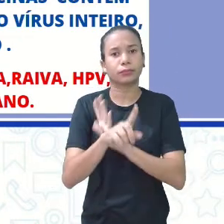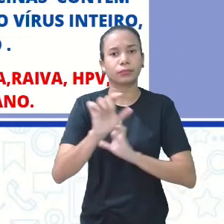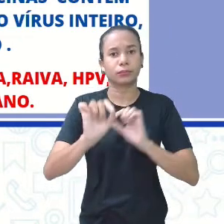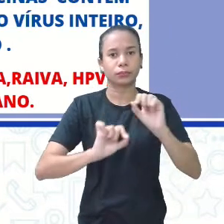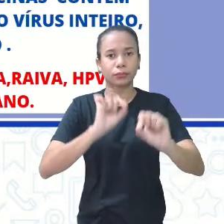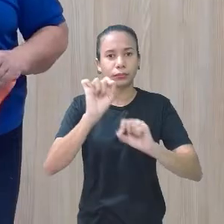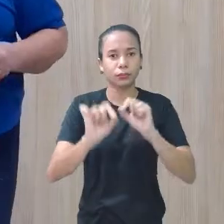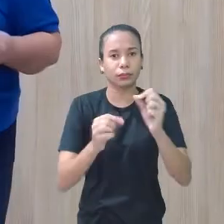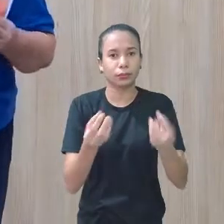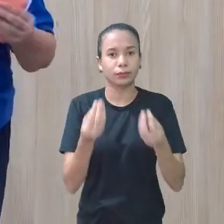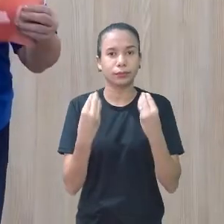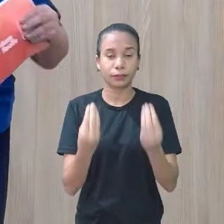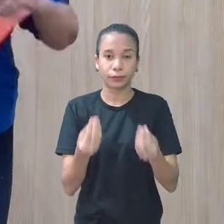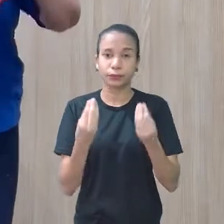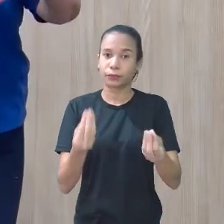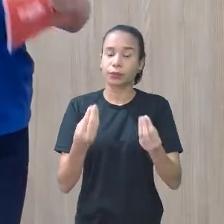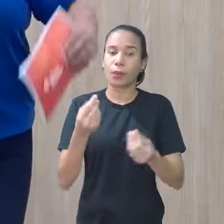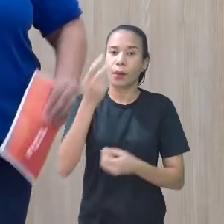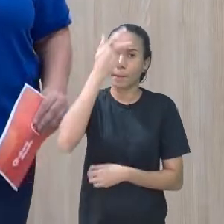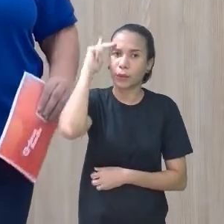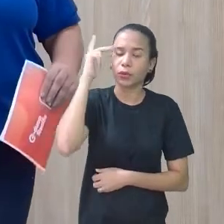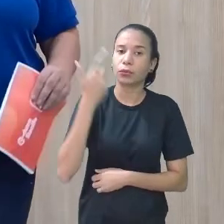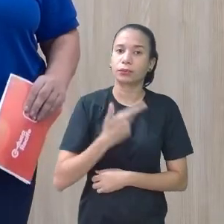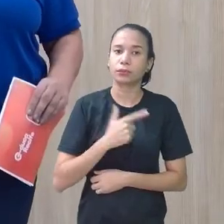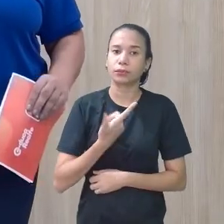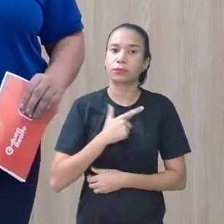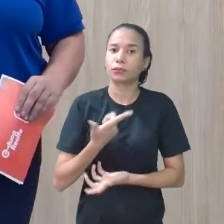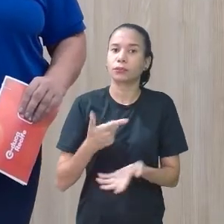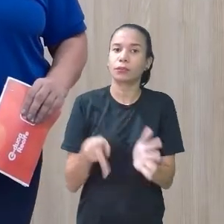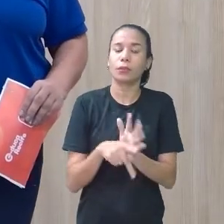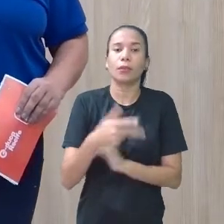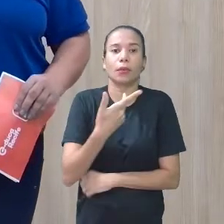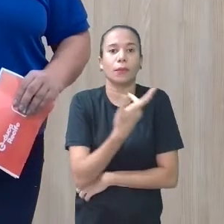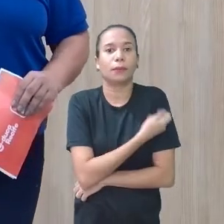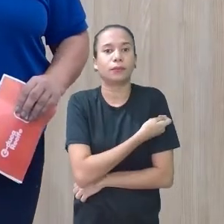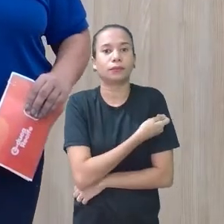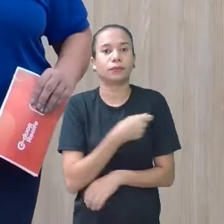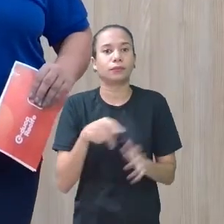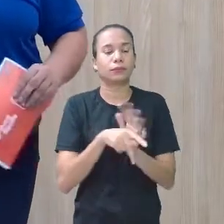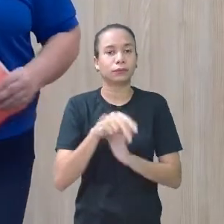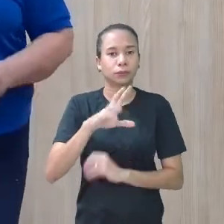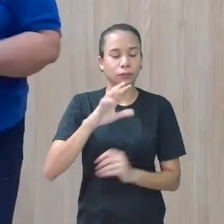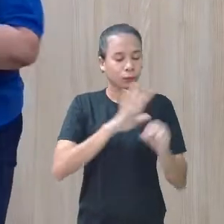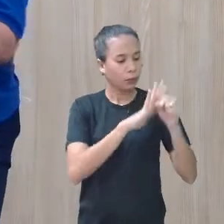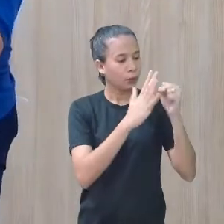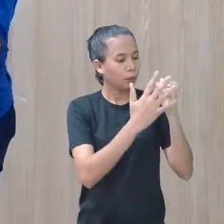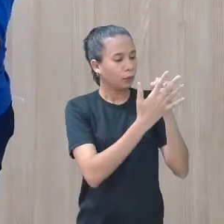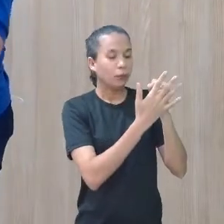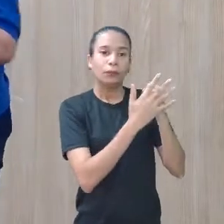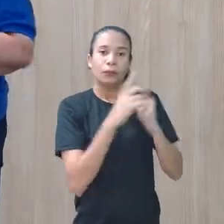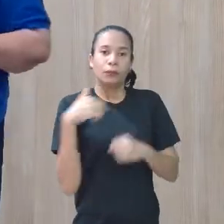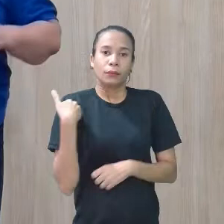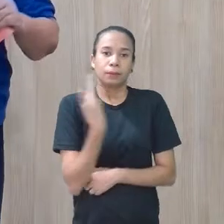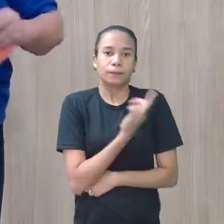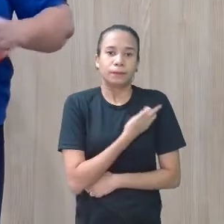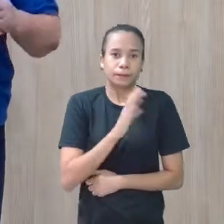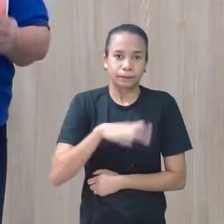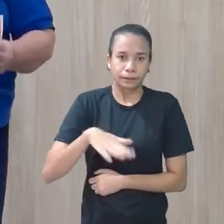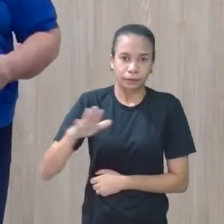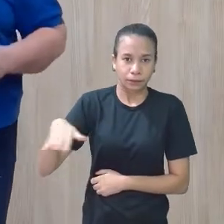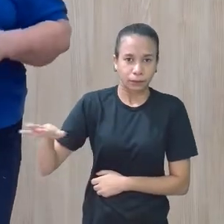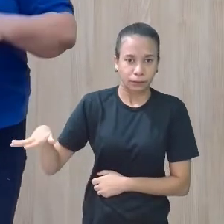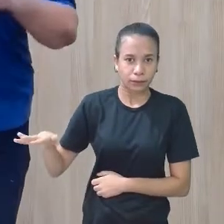esses, vamos dizer assim, pessoas que não estão querendo tomar vacina da Covid-19? Se no nosso